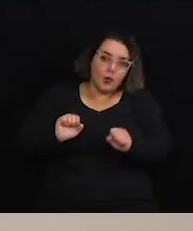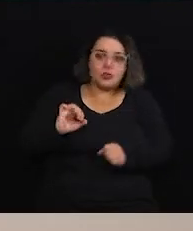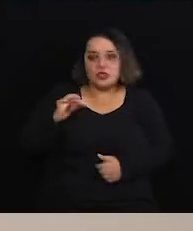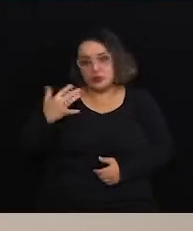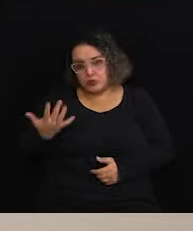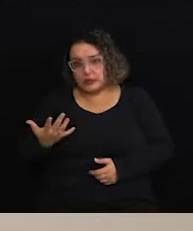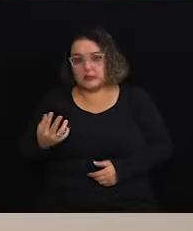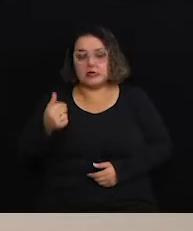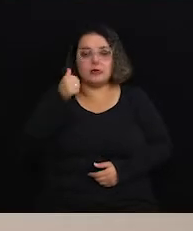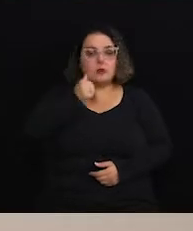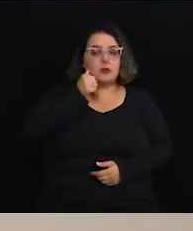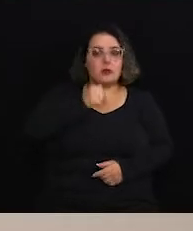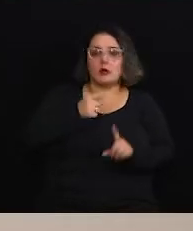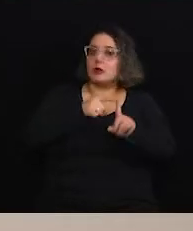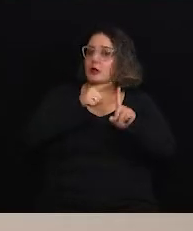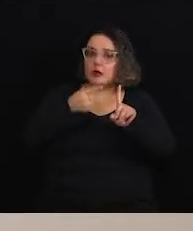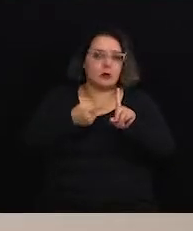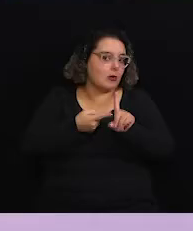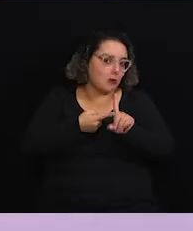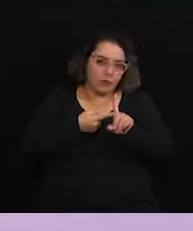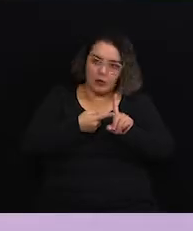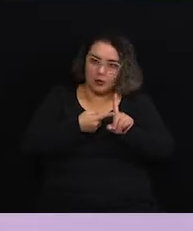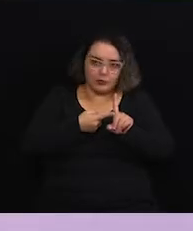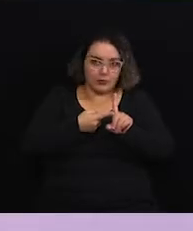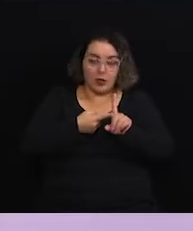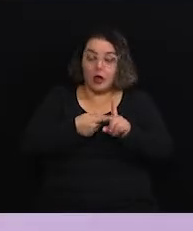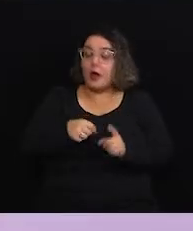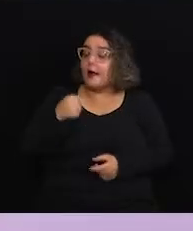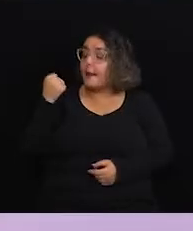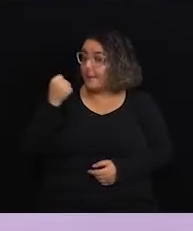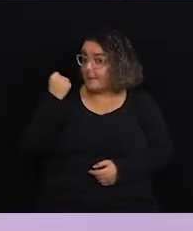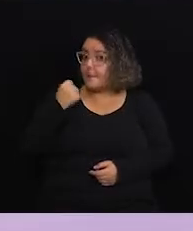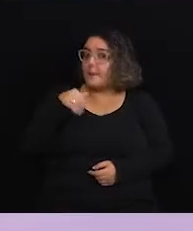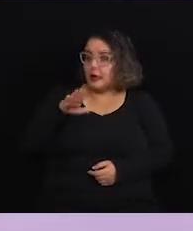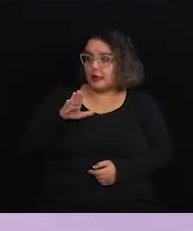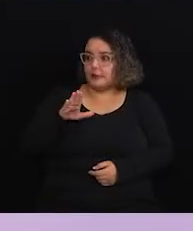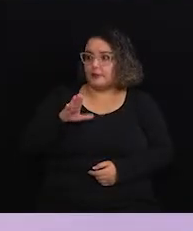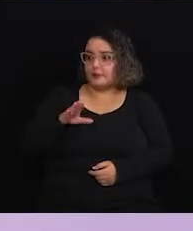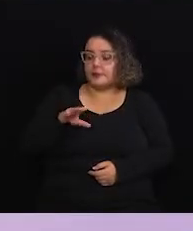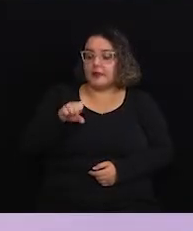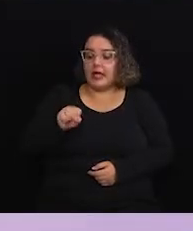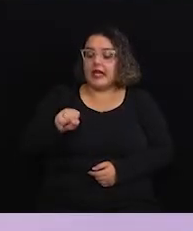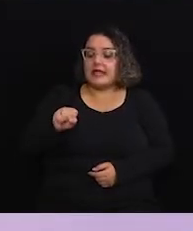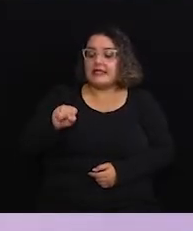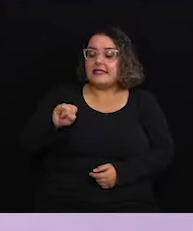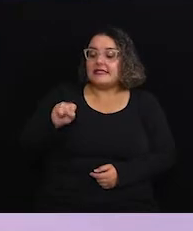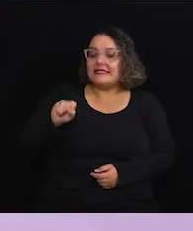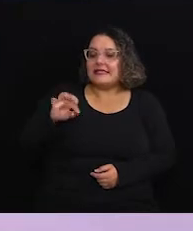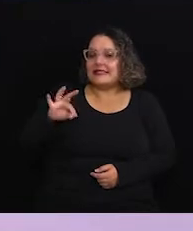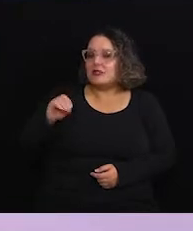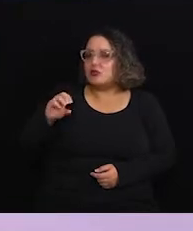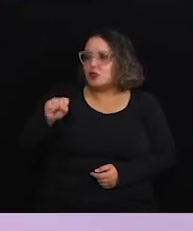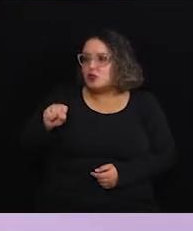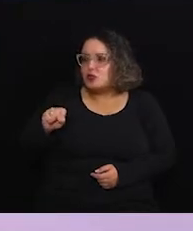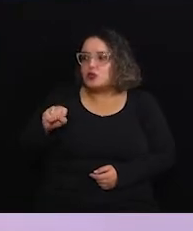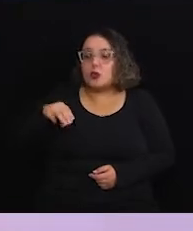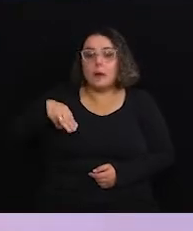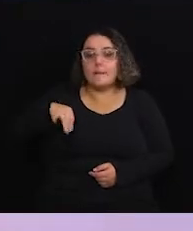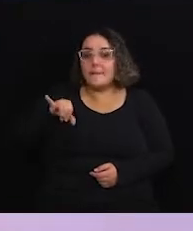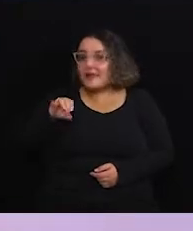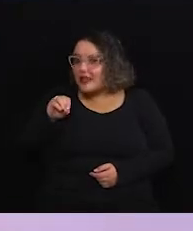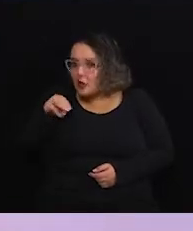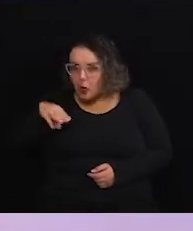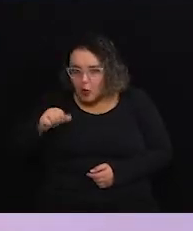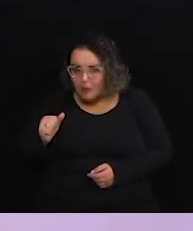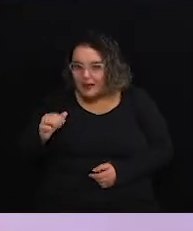são lesões que têm um comprometimento maior. A senhora falou em cistos. O que são esses cistos? Cistos, mioma,